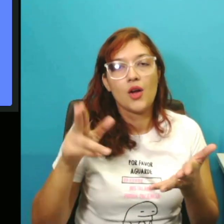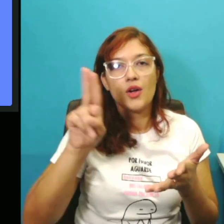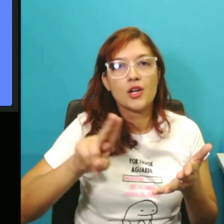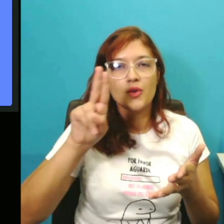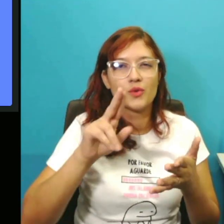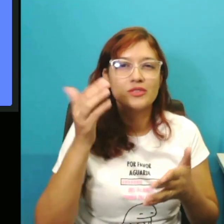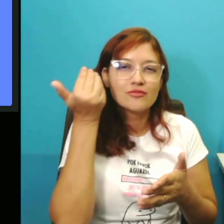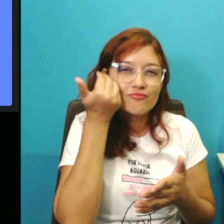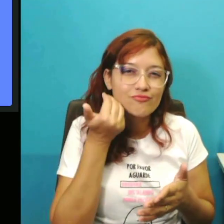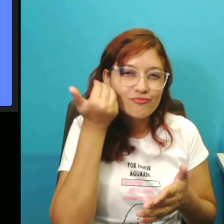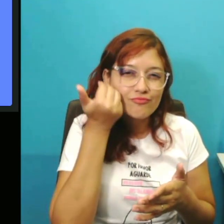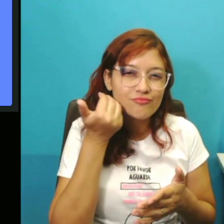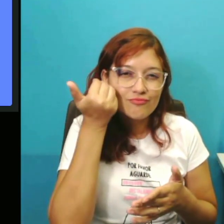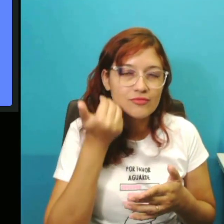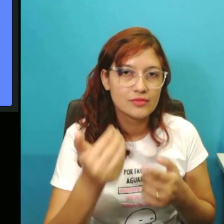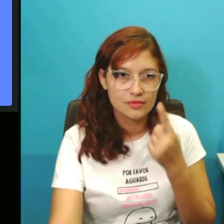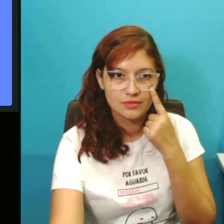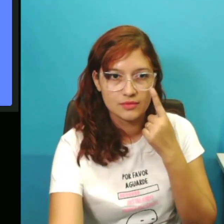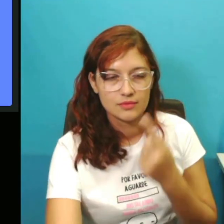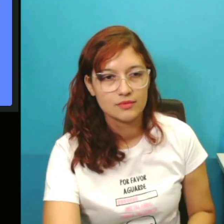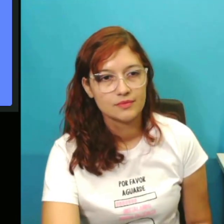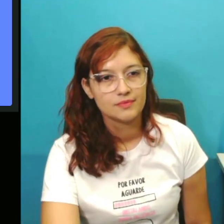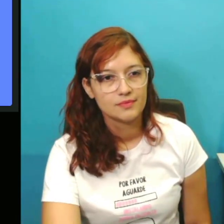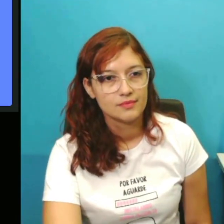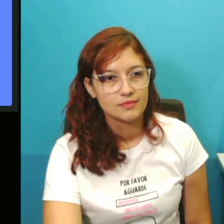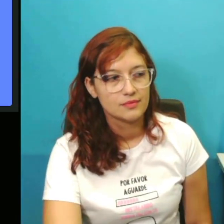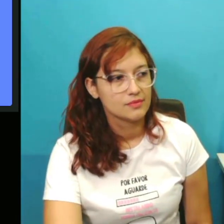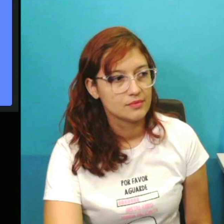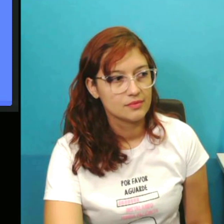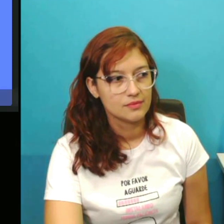Então, agora usando uma lâmina de barbear,